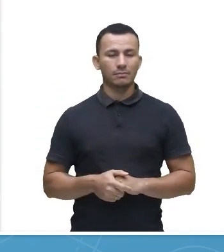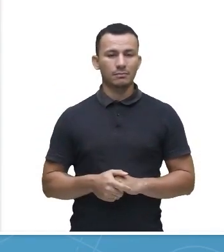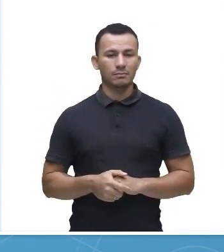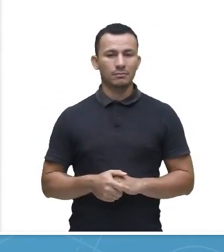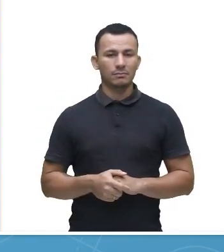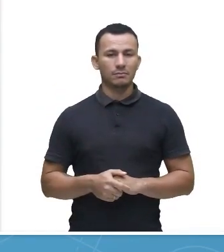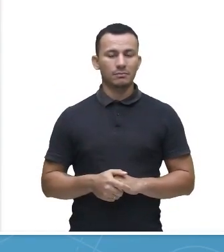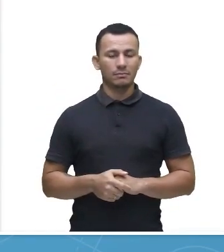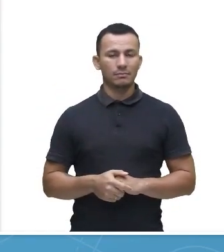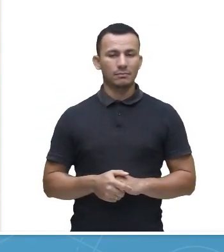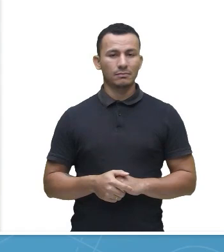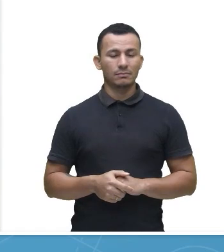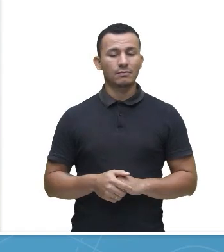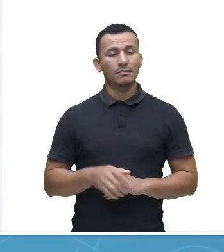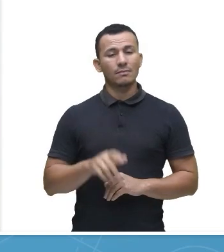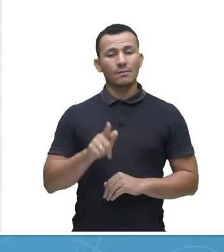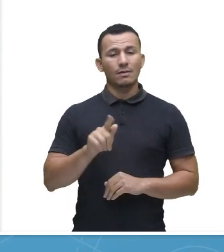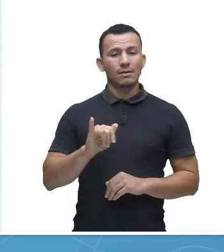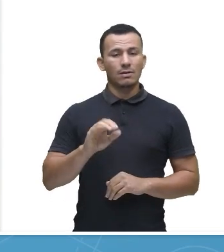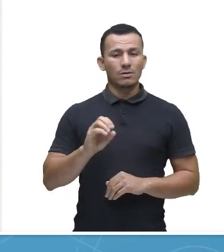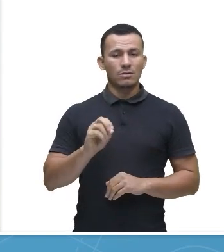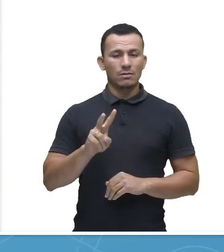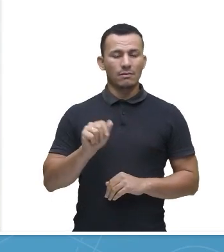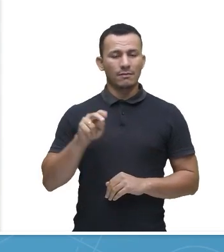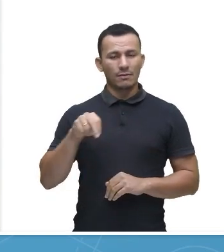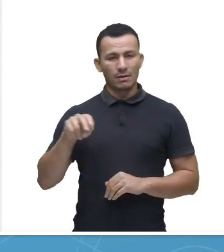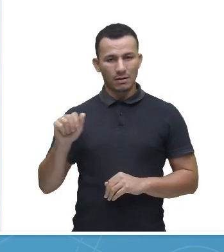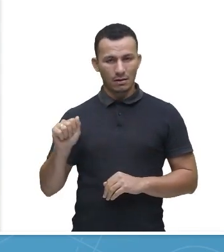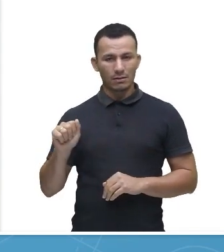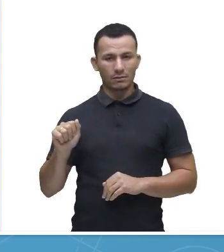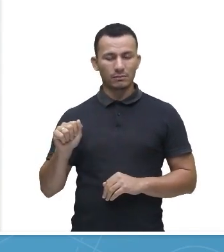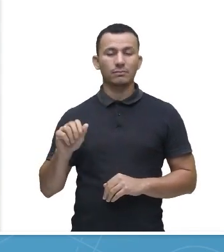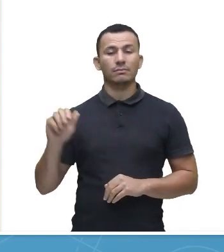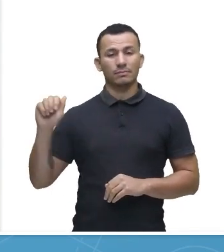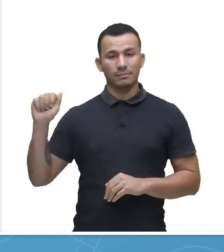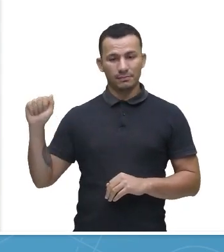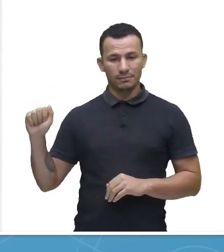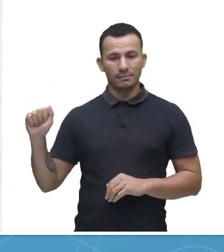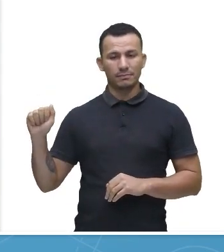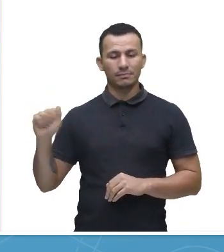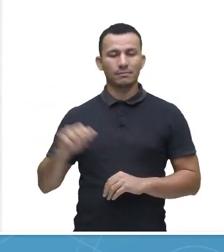aí. Giovana escolheu a letra A.